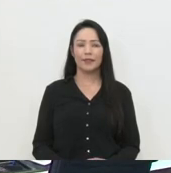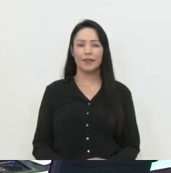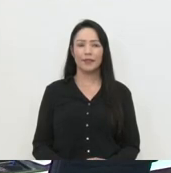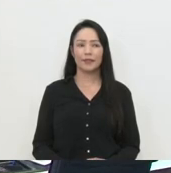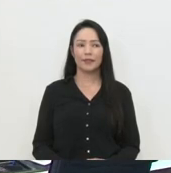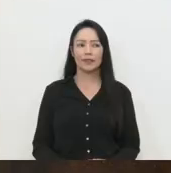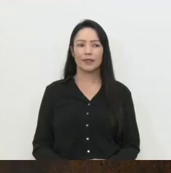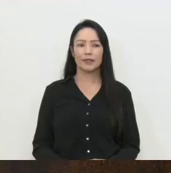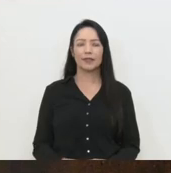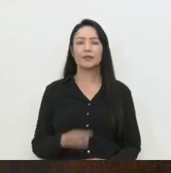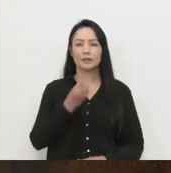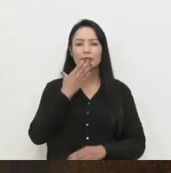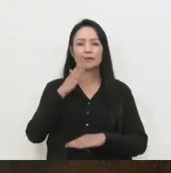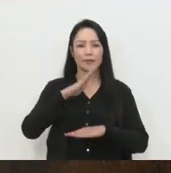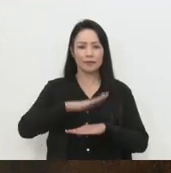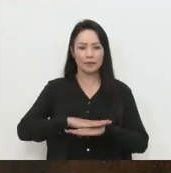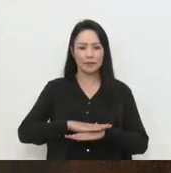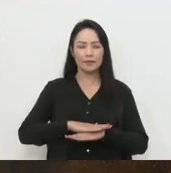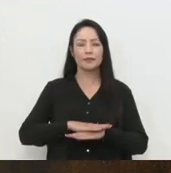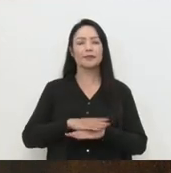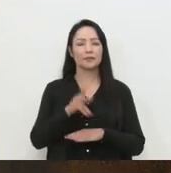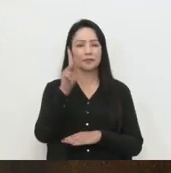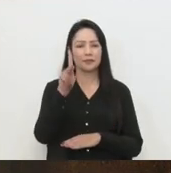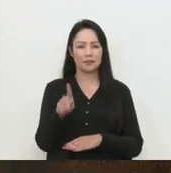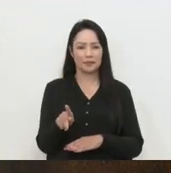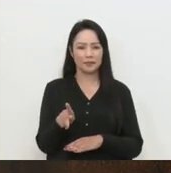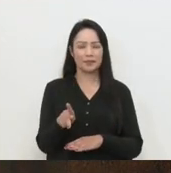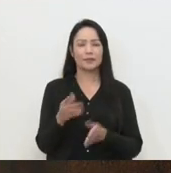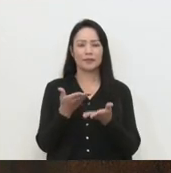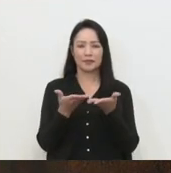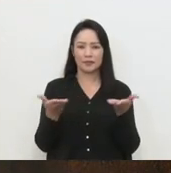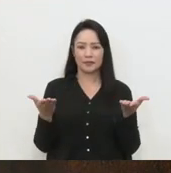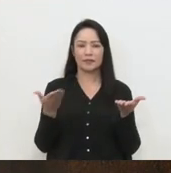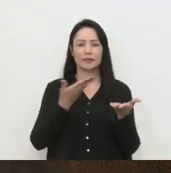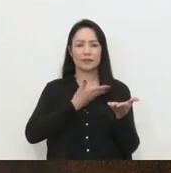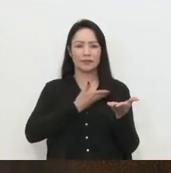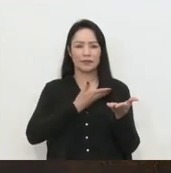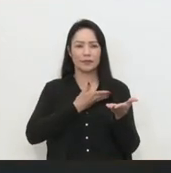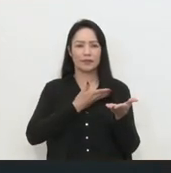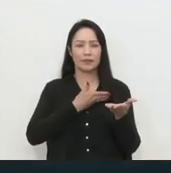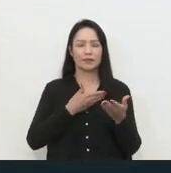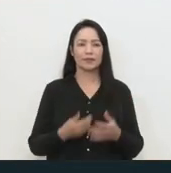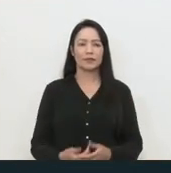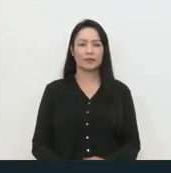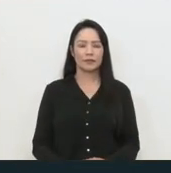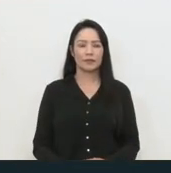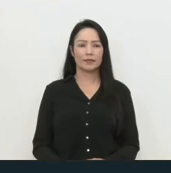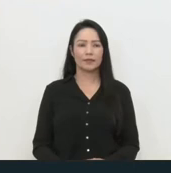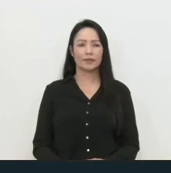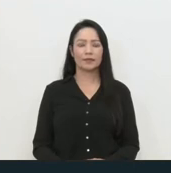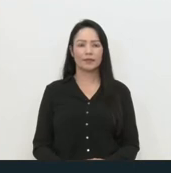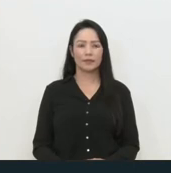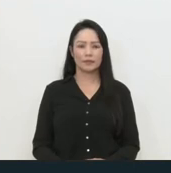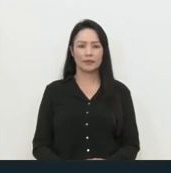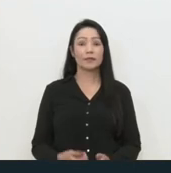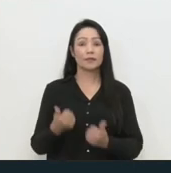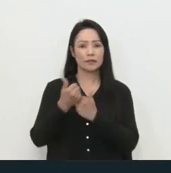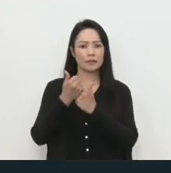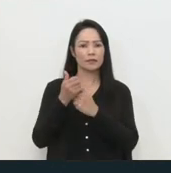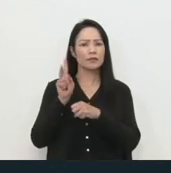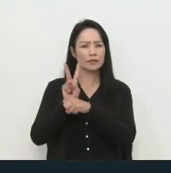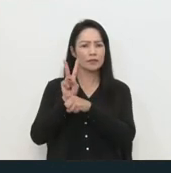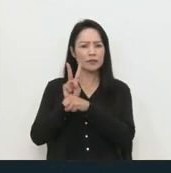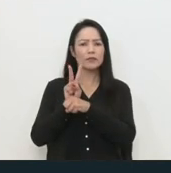muito boa tarde senhor presidente nobres pares assessoria da Câmara